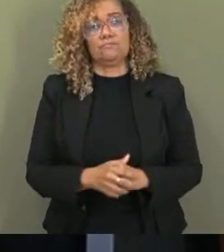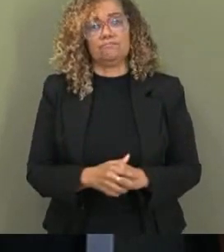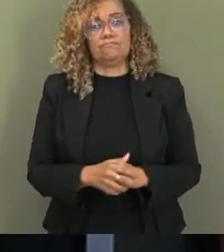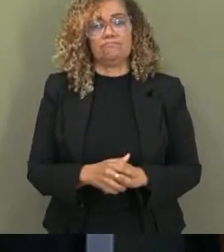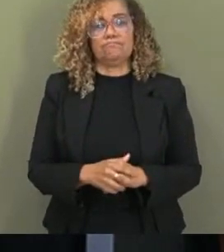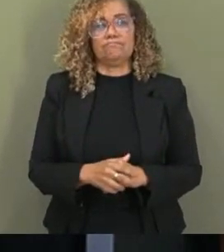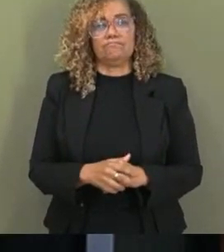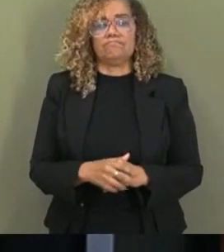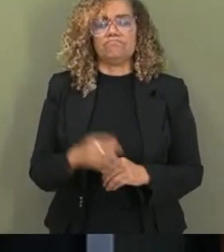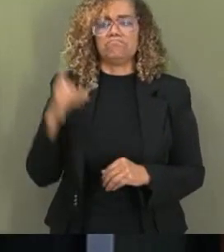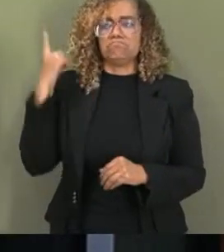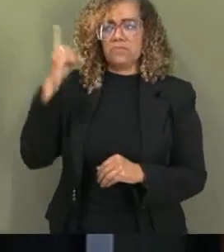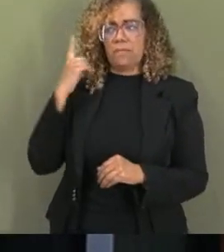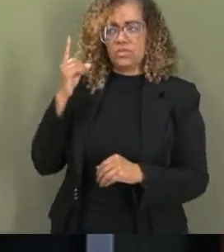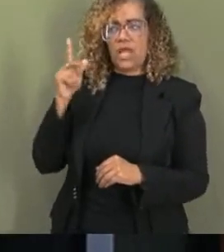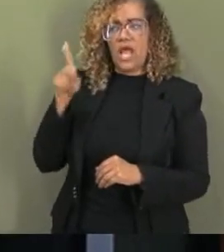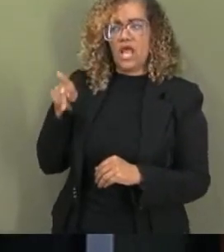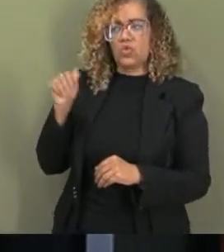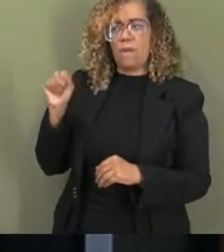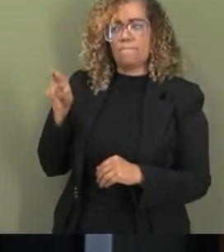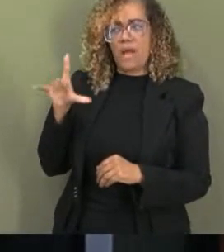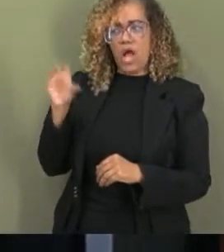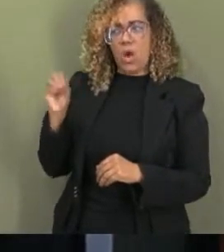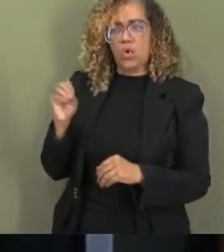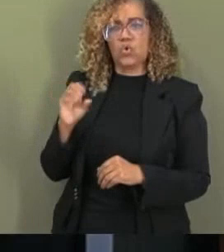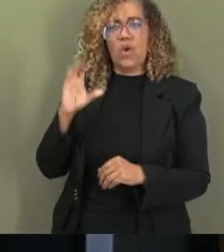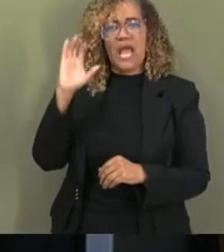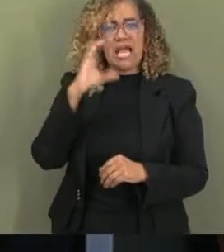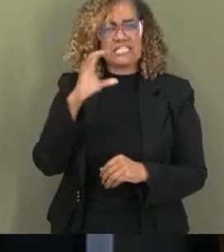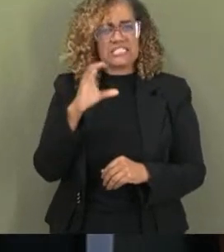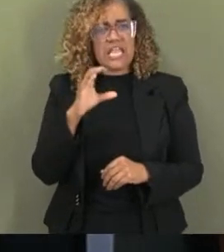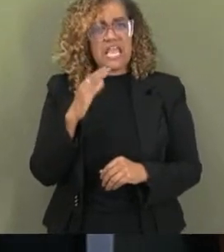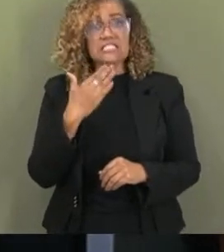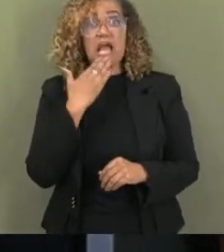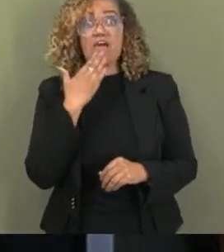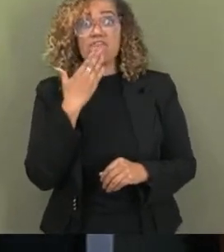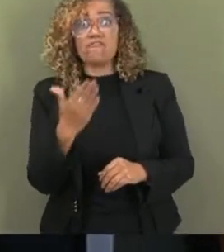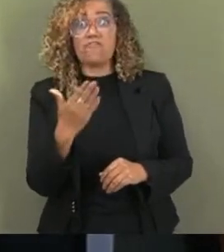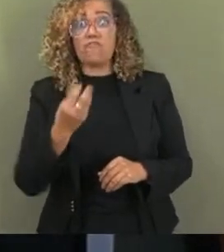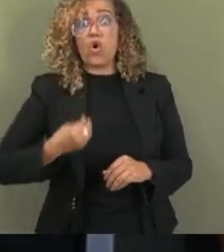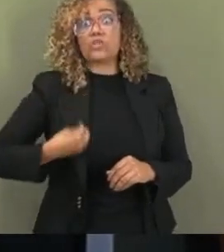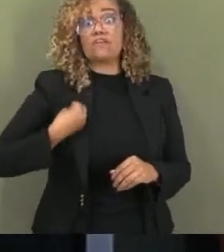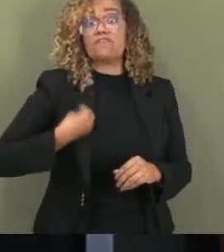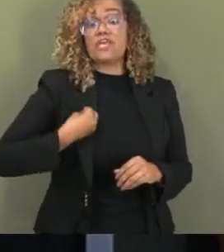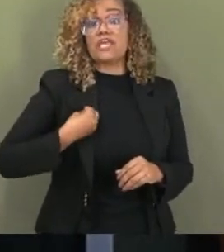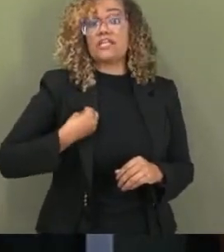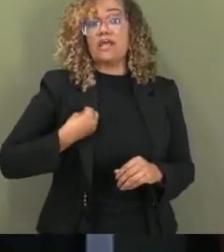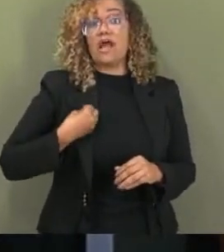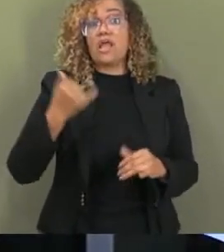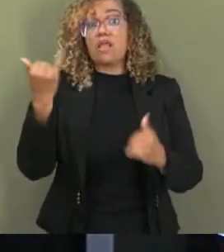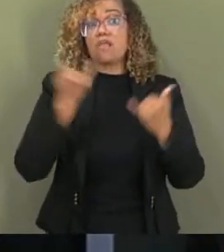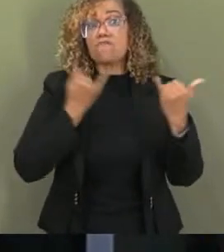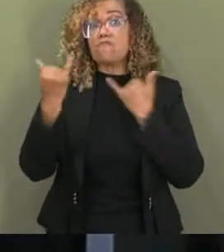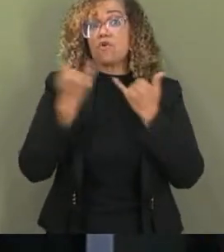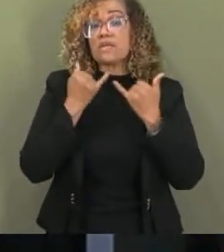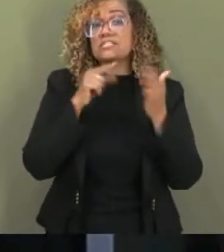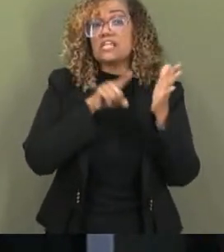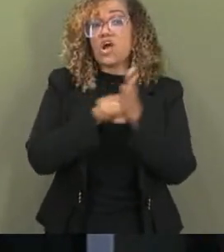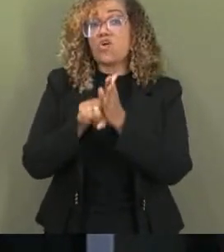Deputado Paulo Fernando, a ciência a favor da vida. Os dados